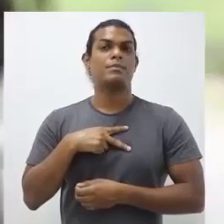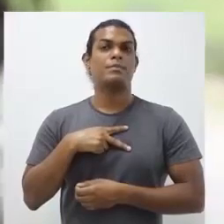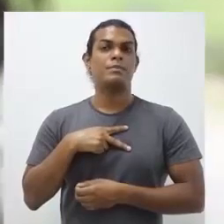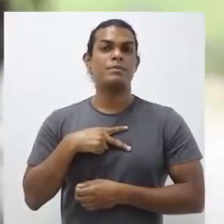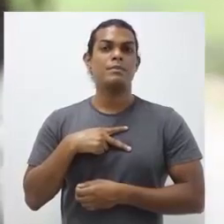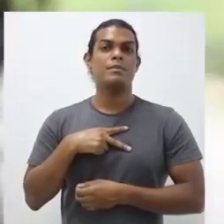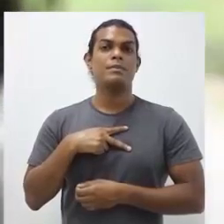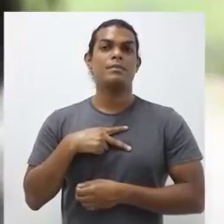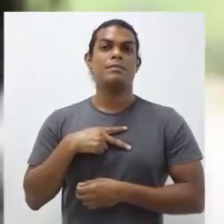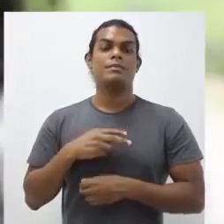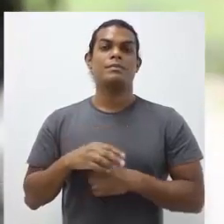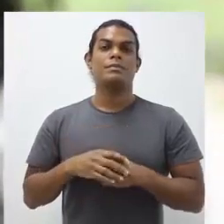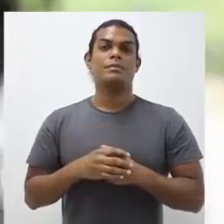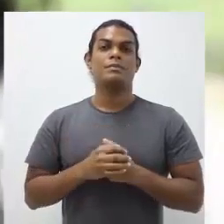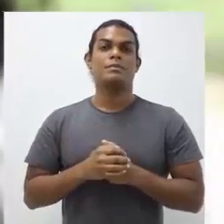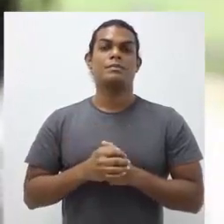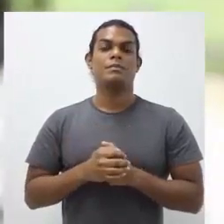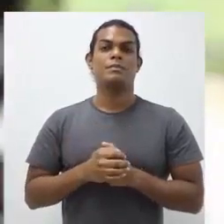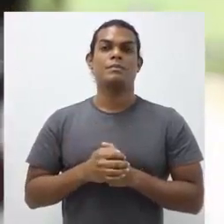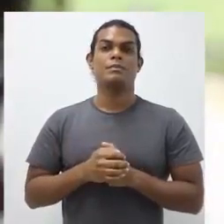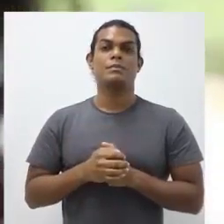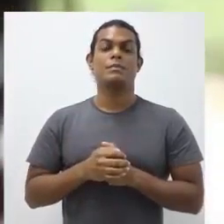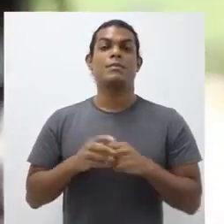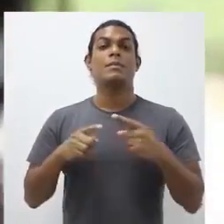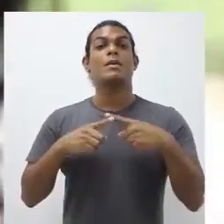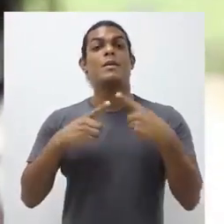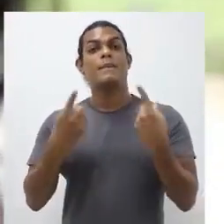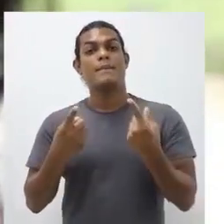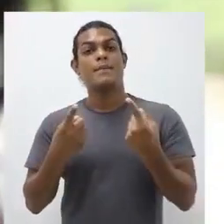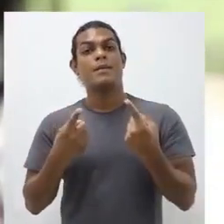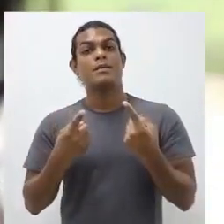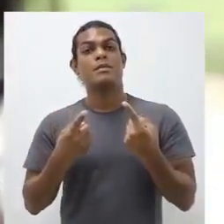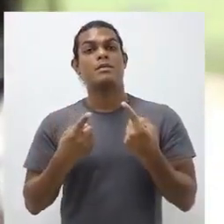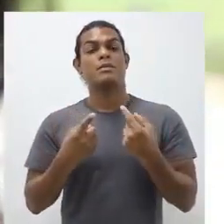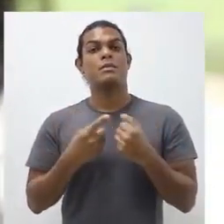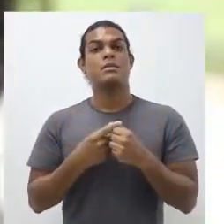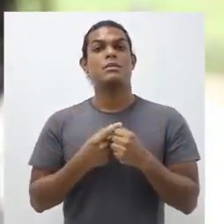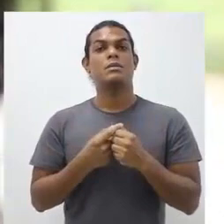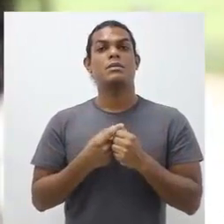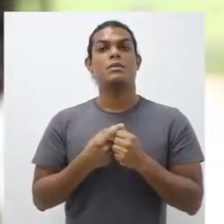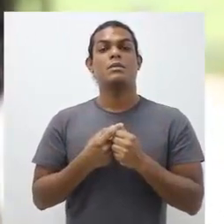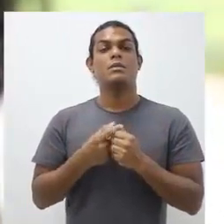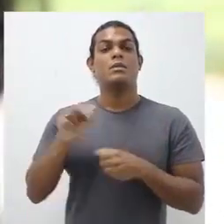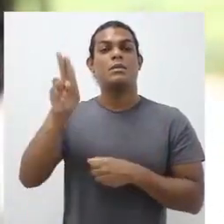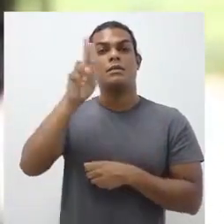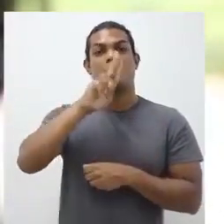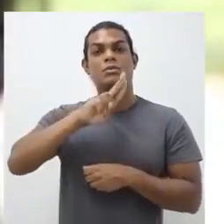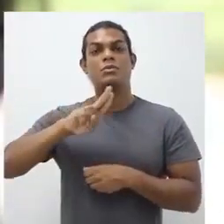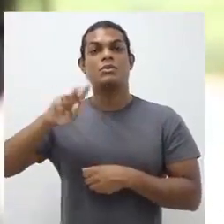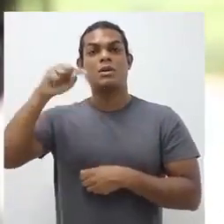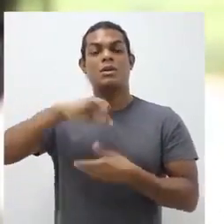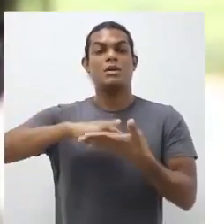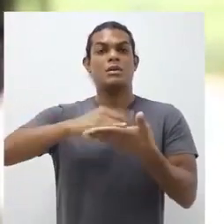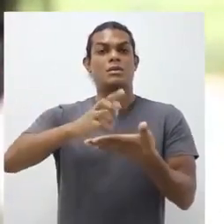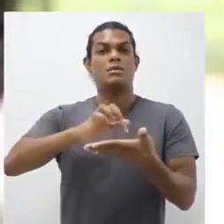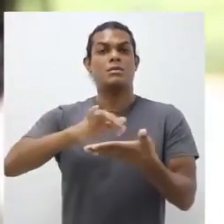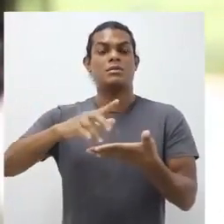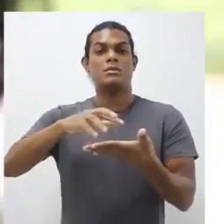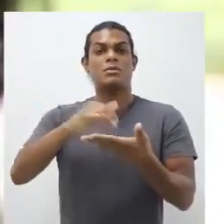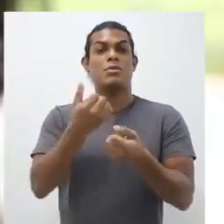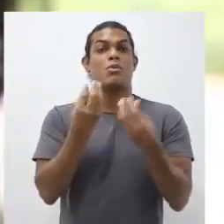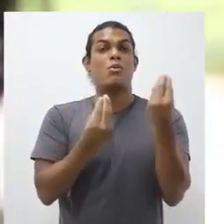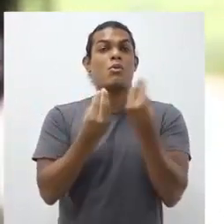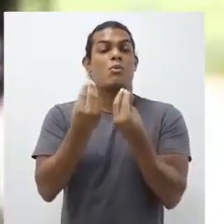dispositivos, né, que assim a gente não tem apenas um, mas que quando ele vai direcionar o uso para a